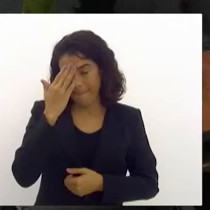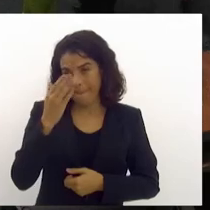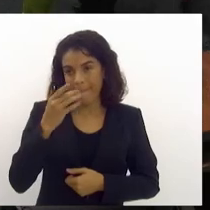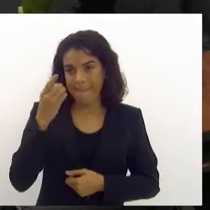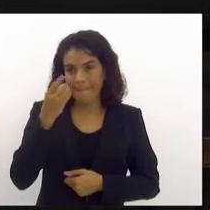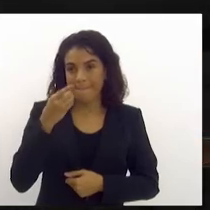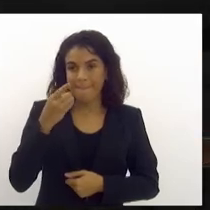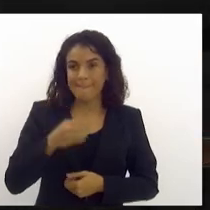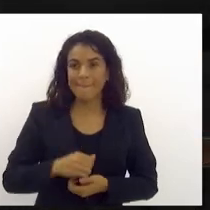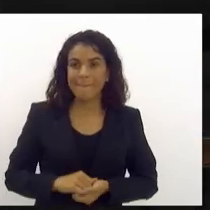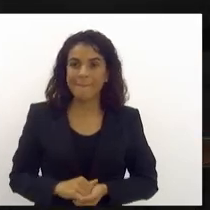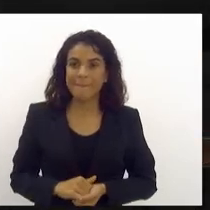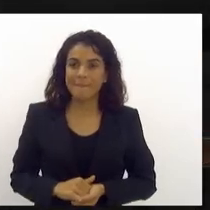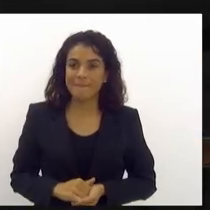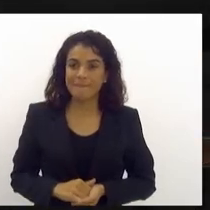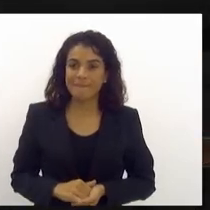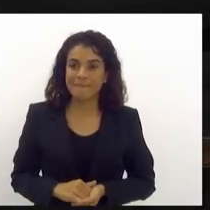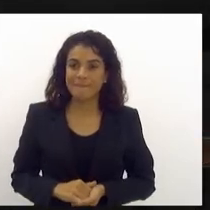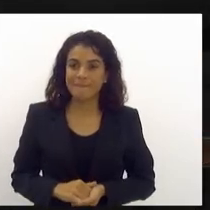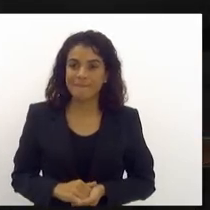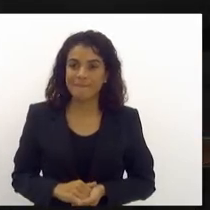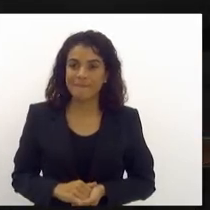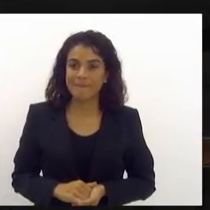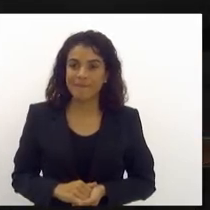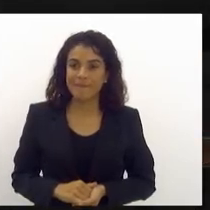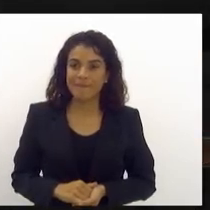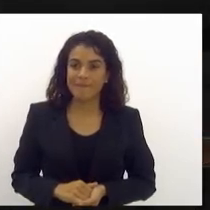deputado Jorge Felipe Neto.